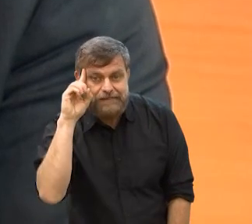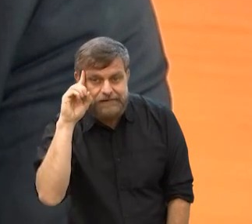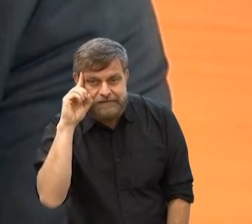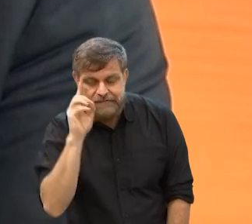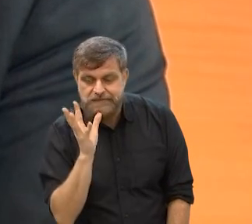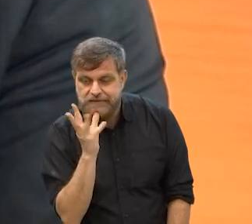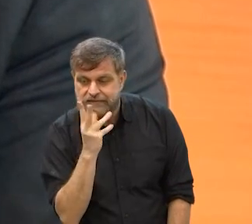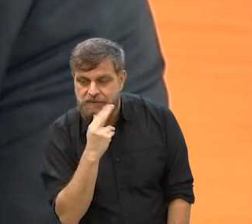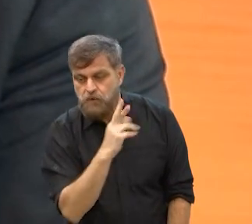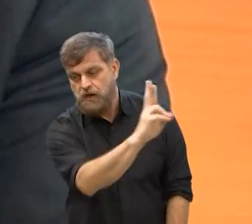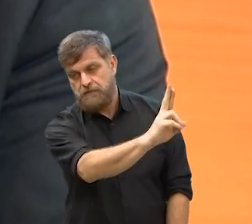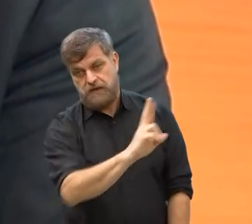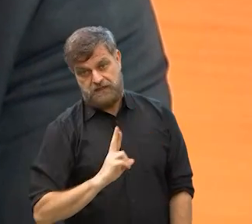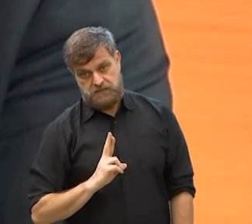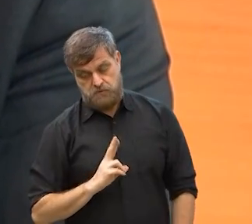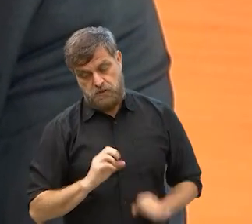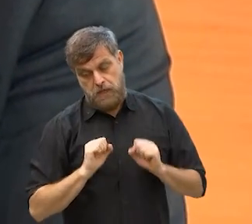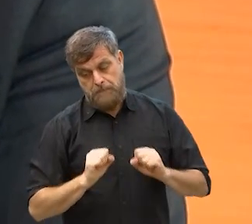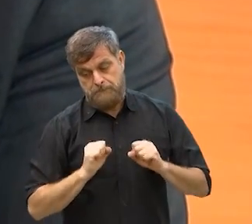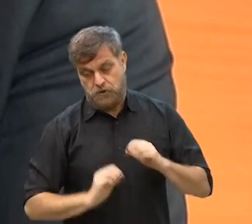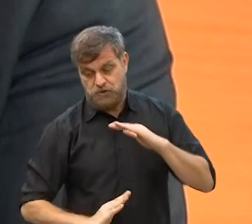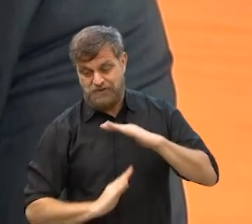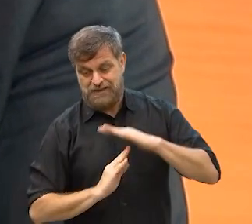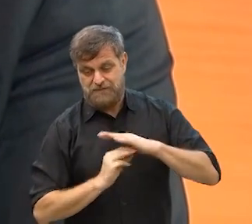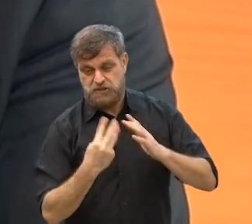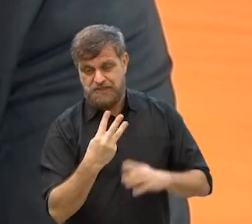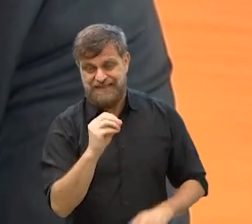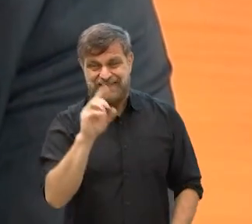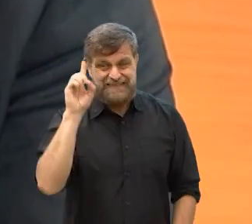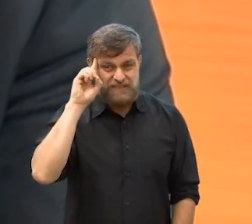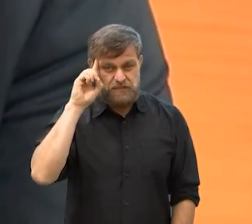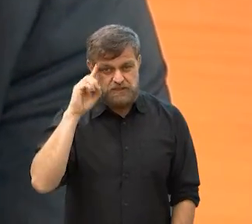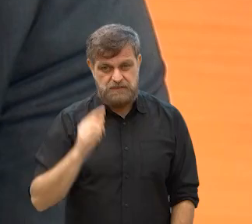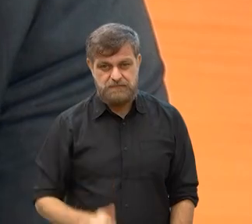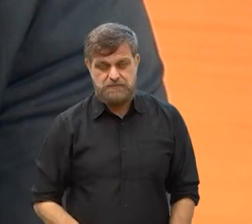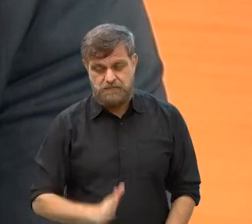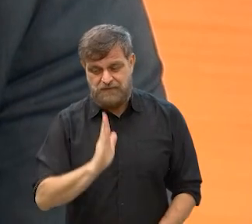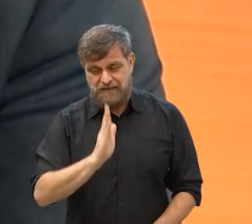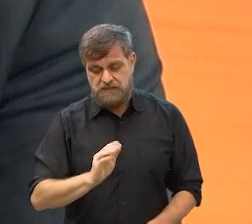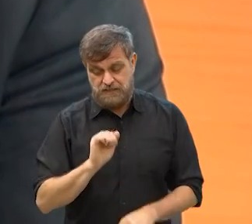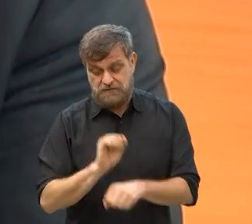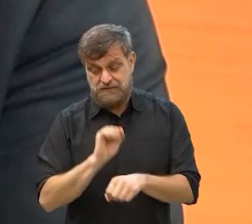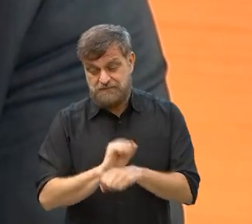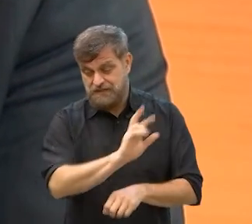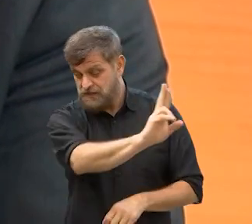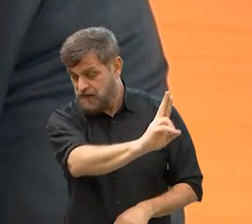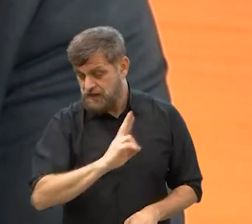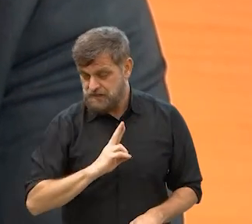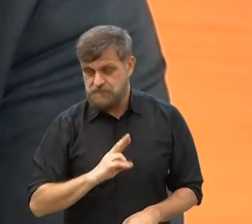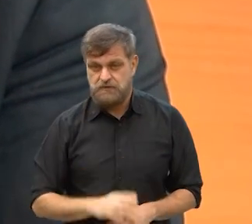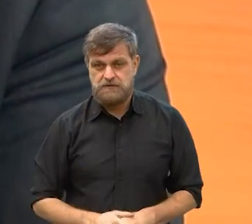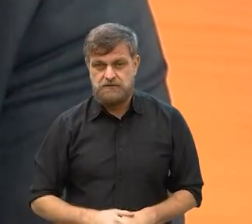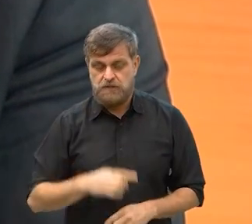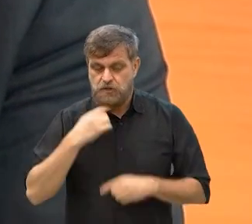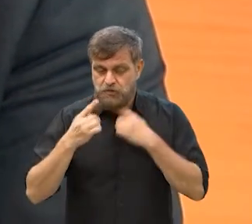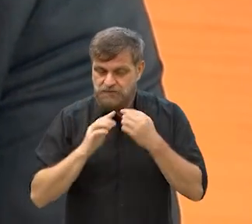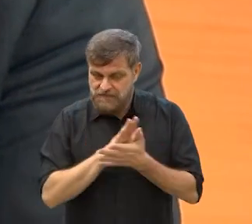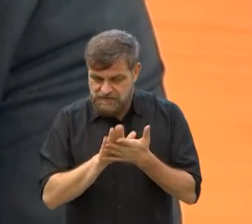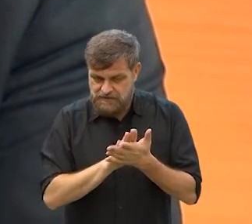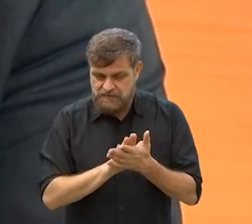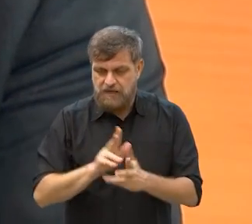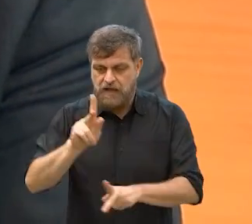prorrogáveis por mais 15 dias. Então, a resposta já deve estar chegando e não tenha dúvida que a